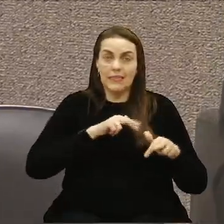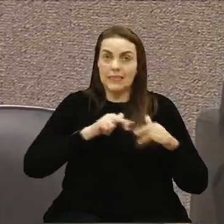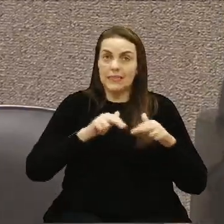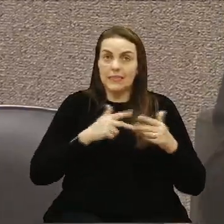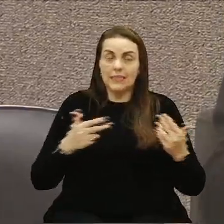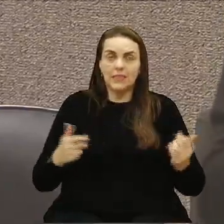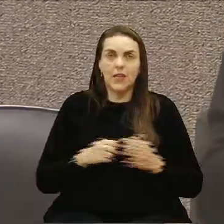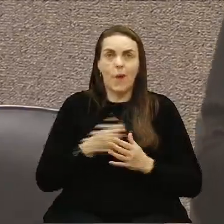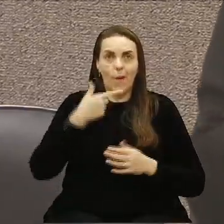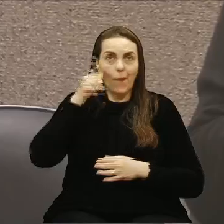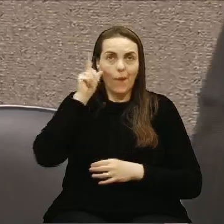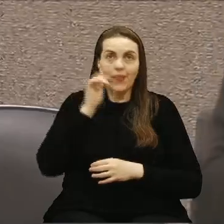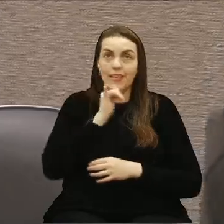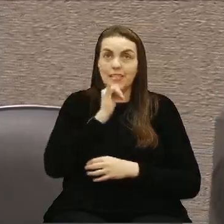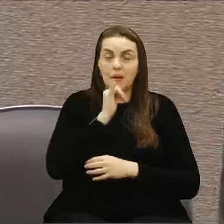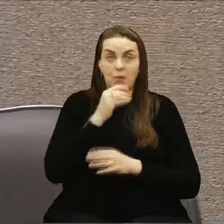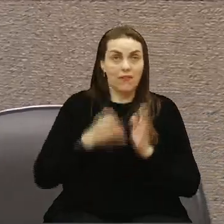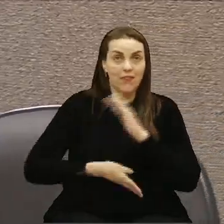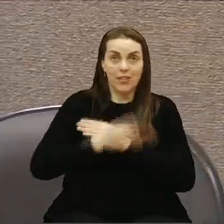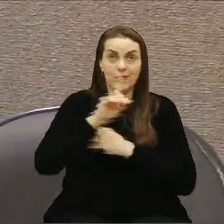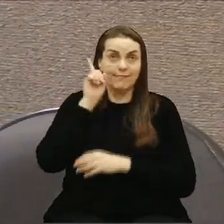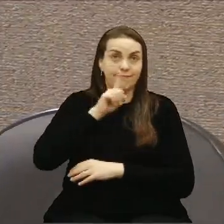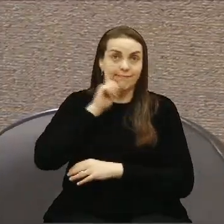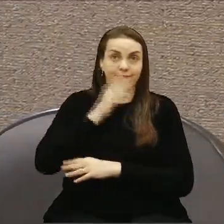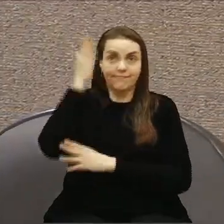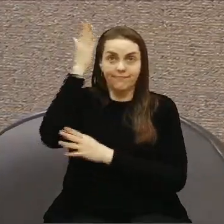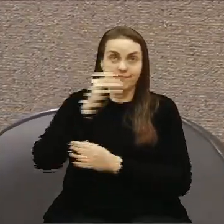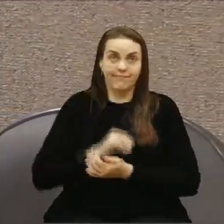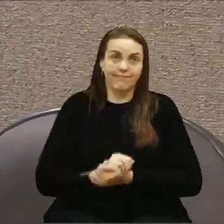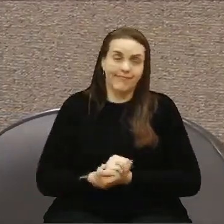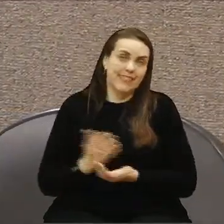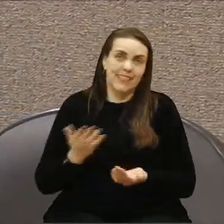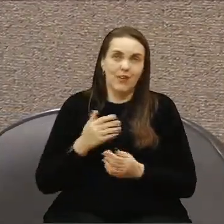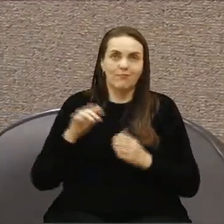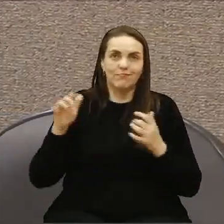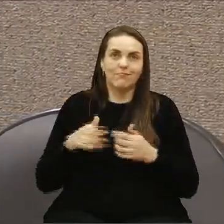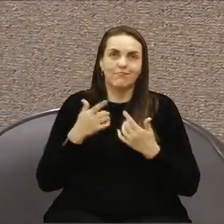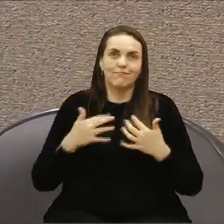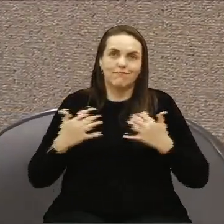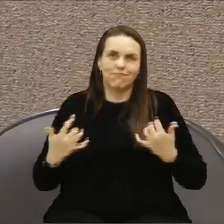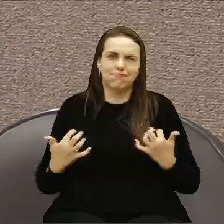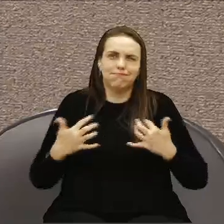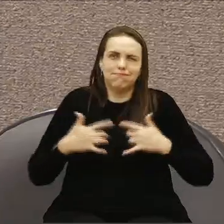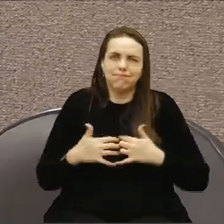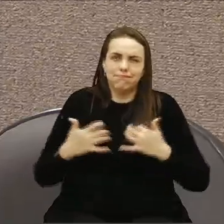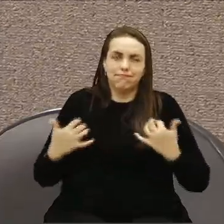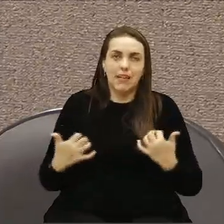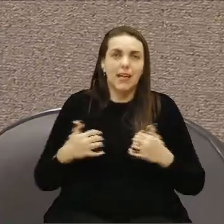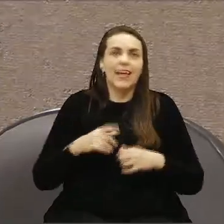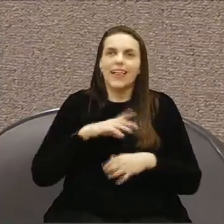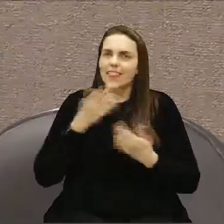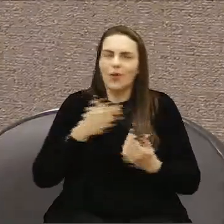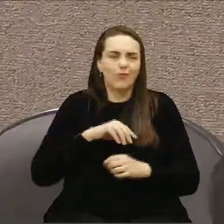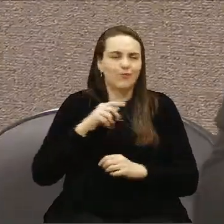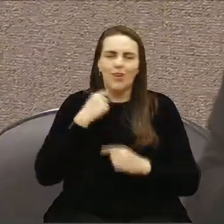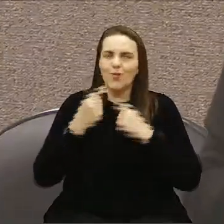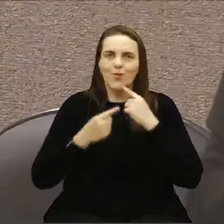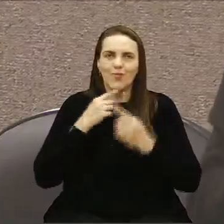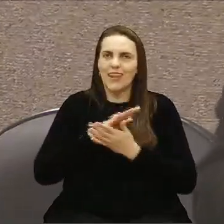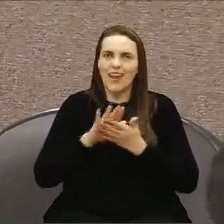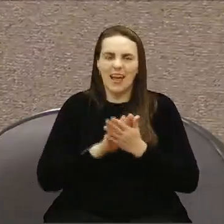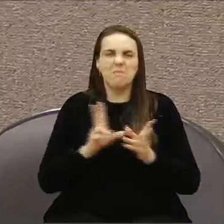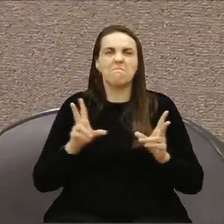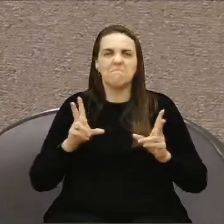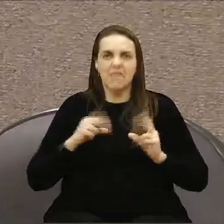exemplo, presidente, ele está em Massachusetts, ele está nos Estados Unidos, tocando acordeon. Então, sem dúvida nenhuma, um merecedor também